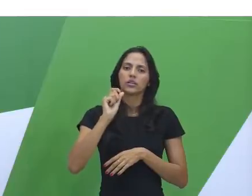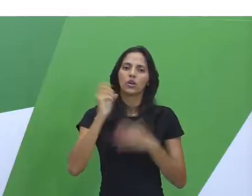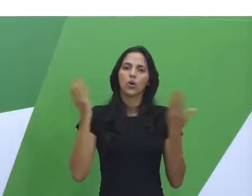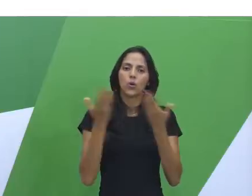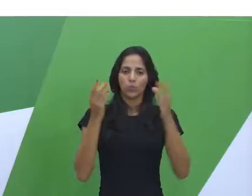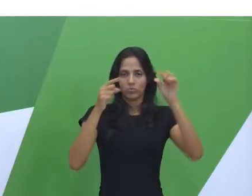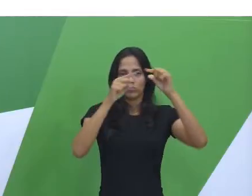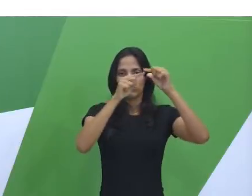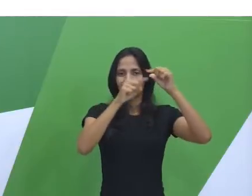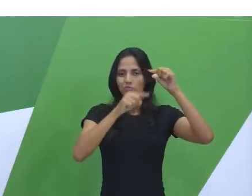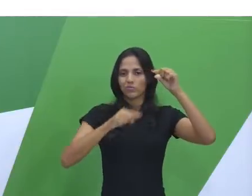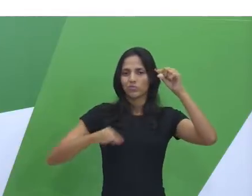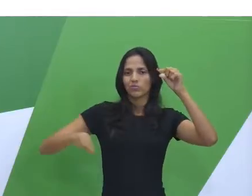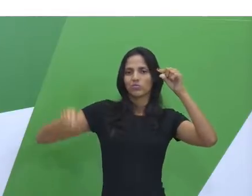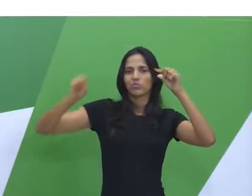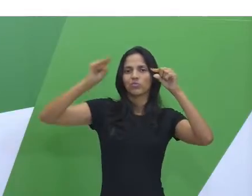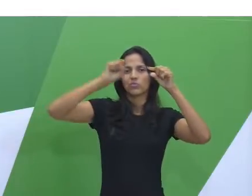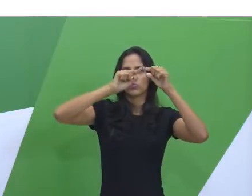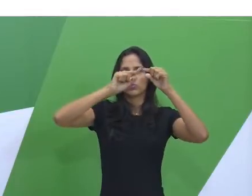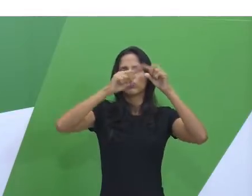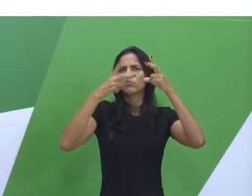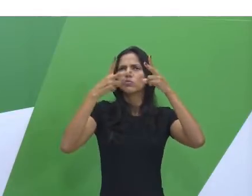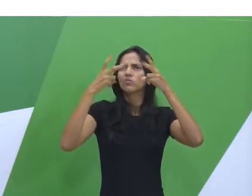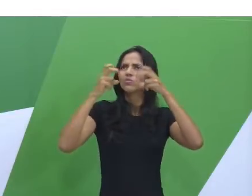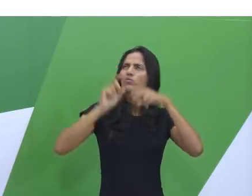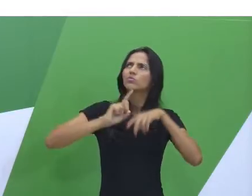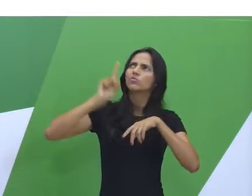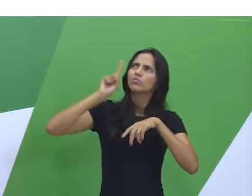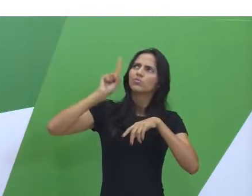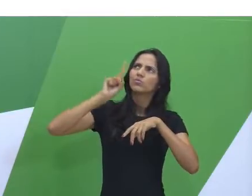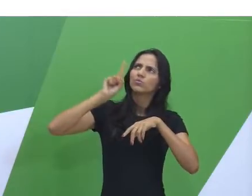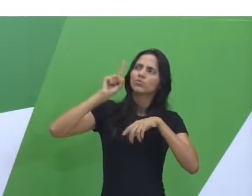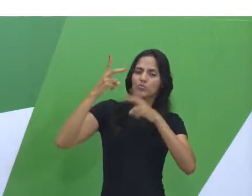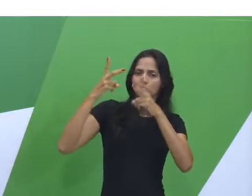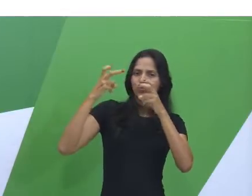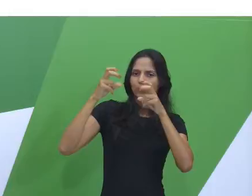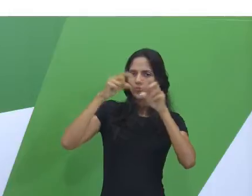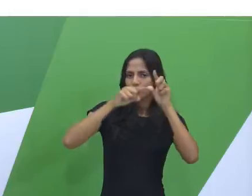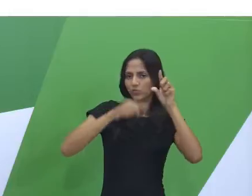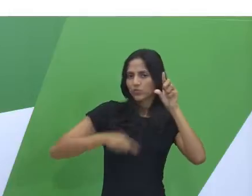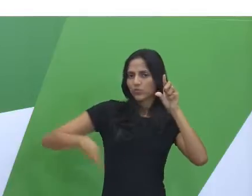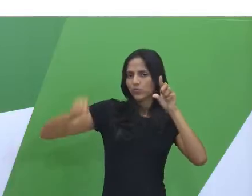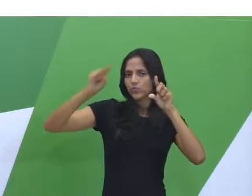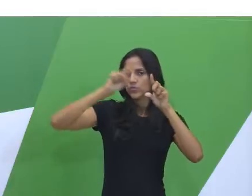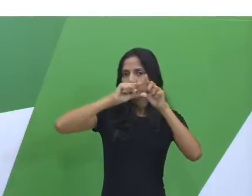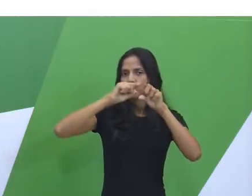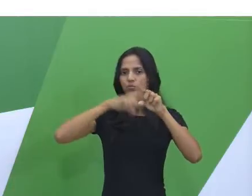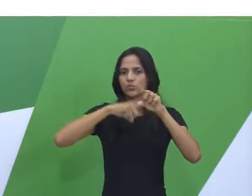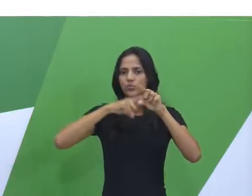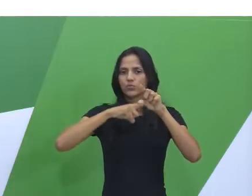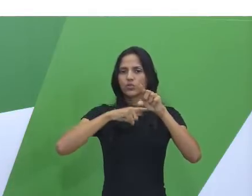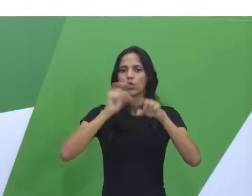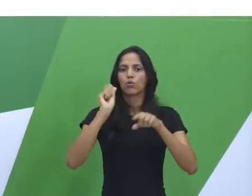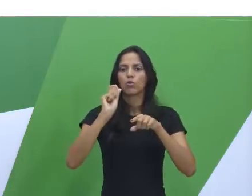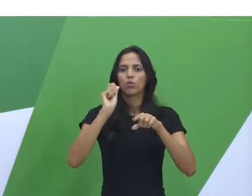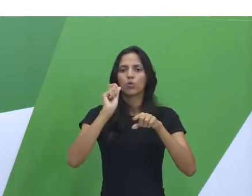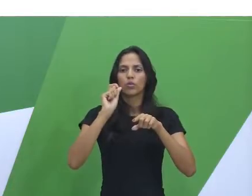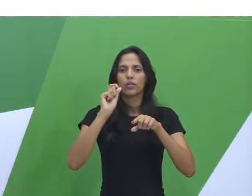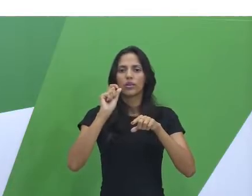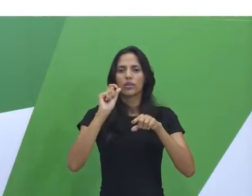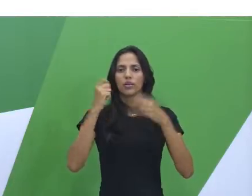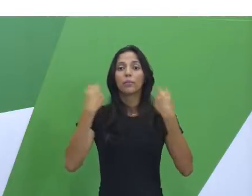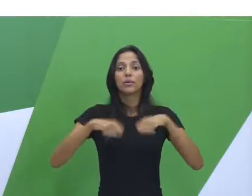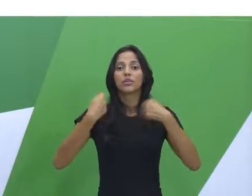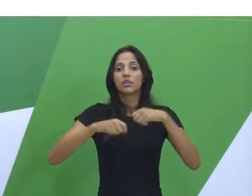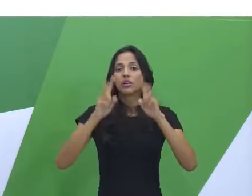um triângulo onde nós temos as razões trigonométricas. Já aparecem em relação ao ângulo, porque eu tinha que